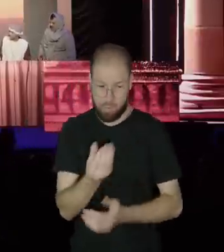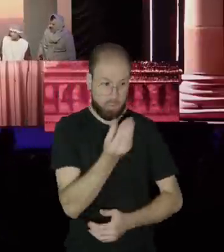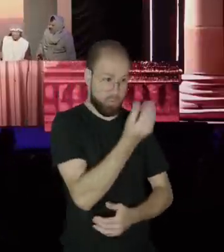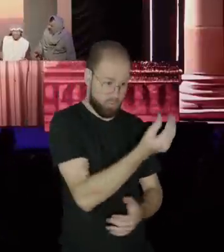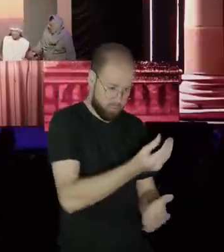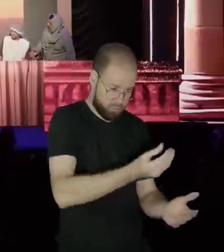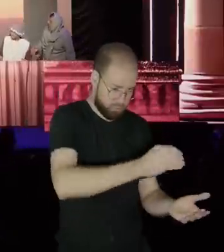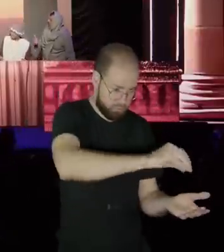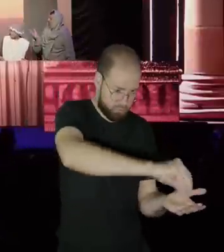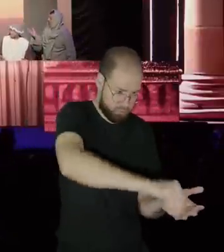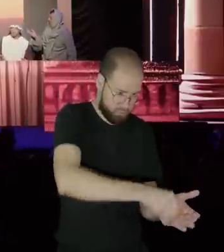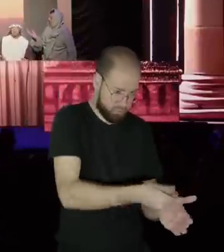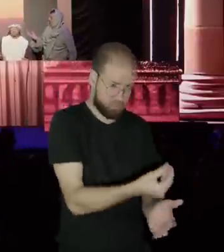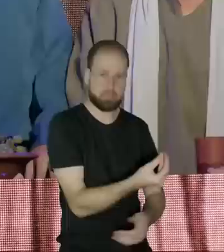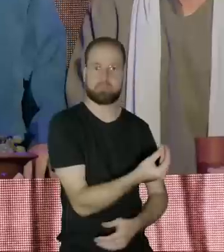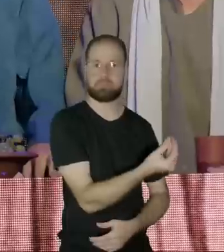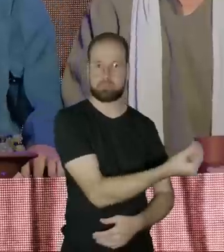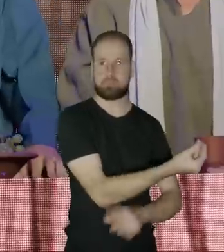molho.